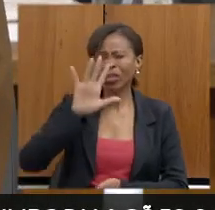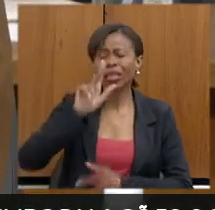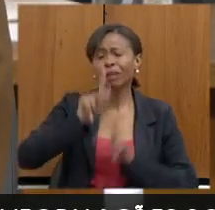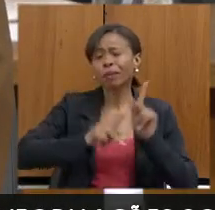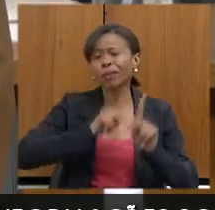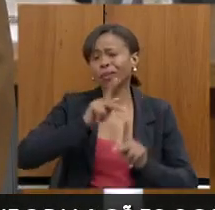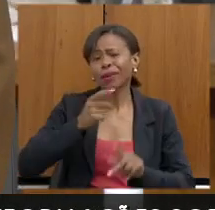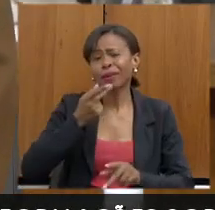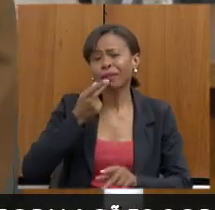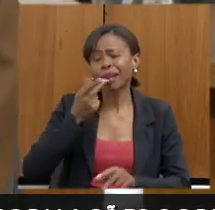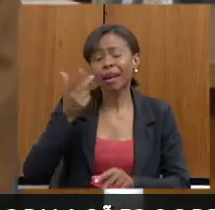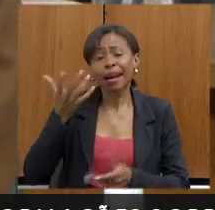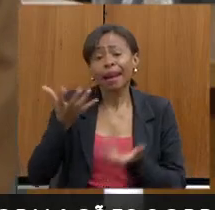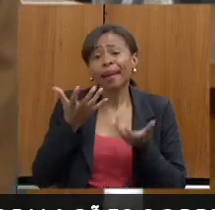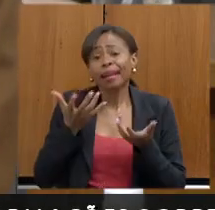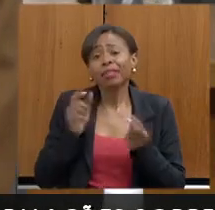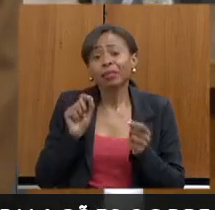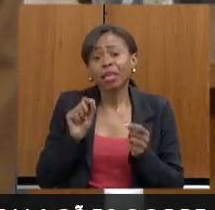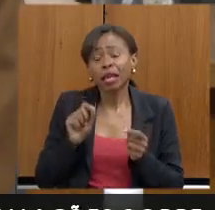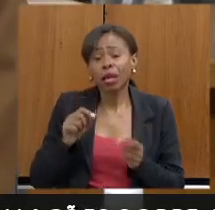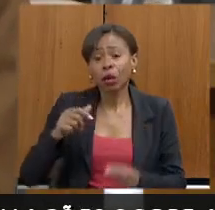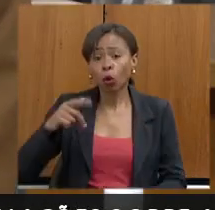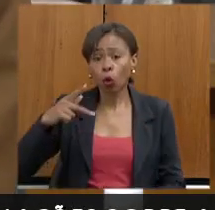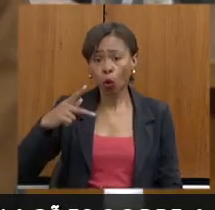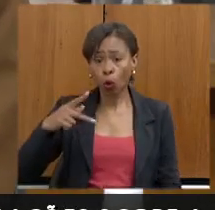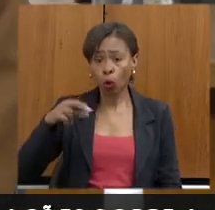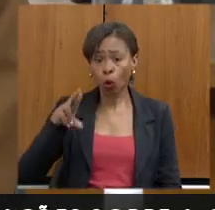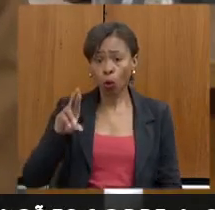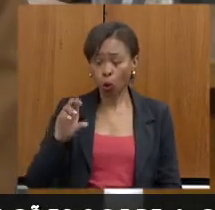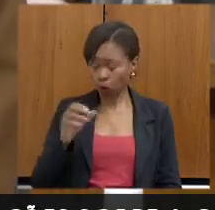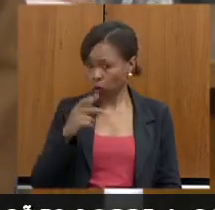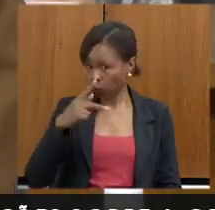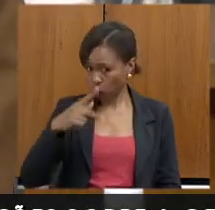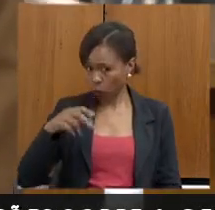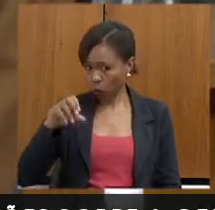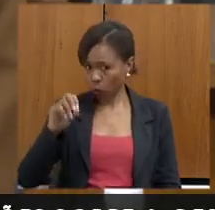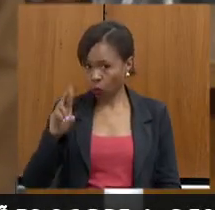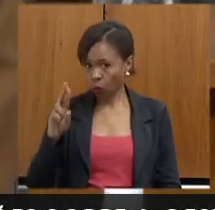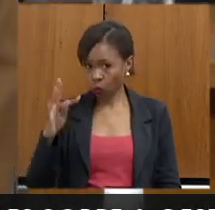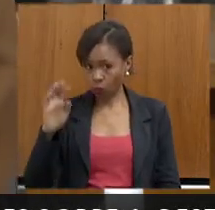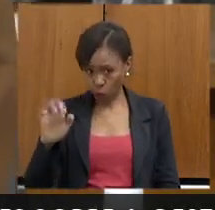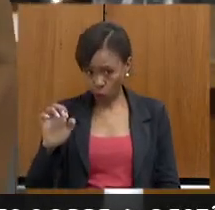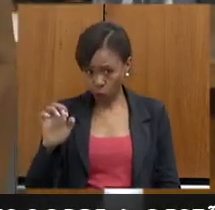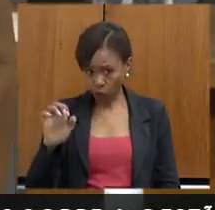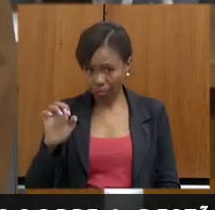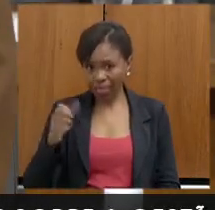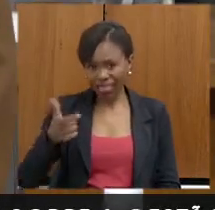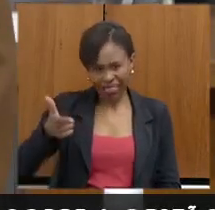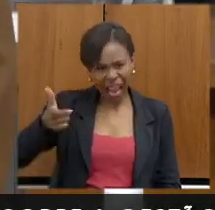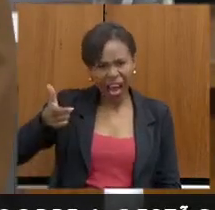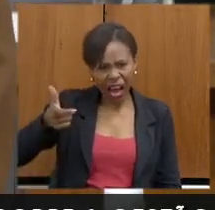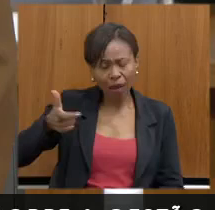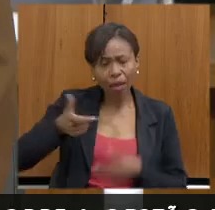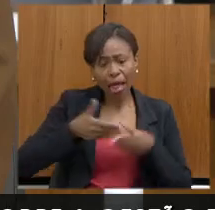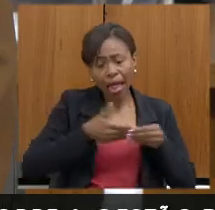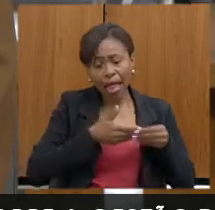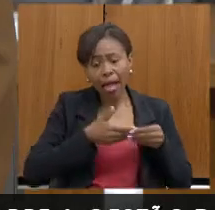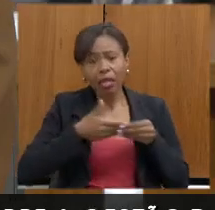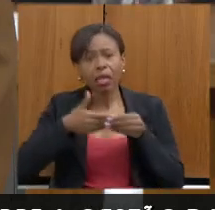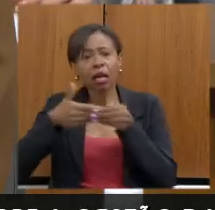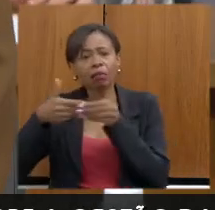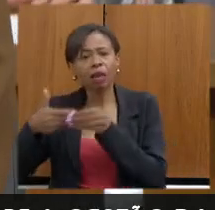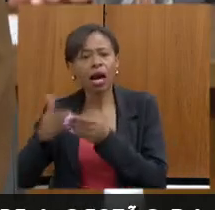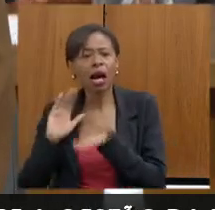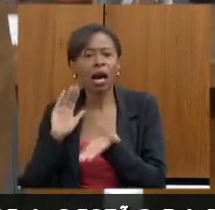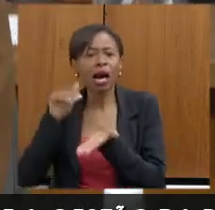querendo que o porte de porte de arma para transporte né para deslocamento até o local ali da atividade dentro que seja de